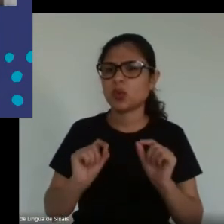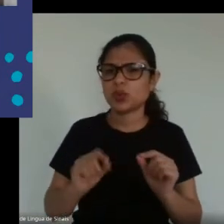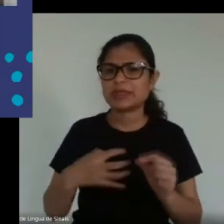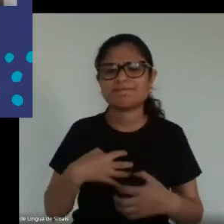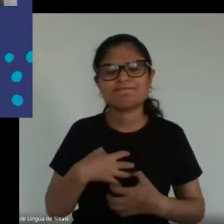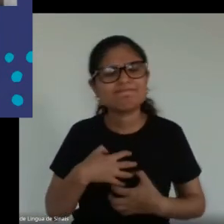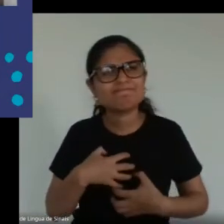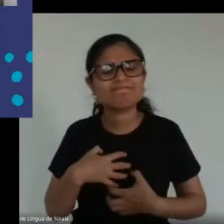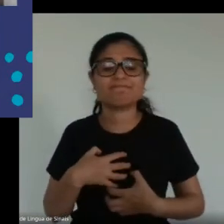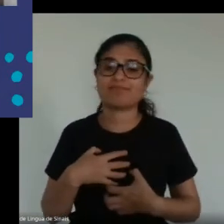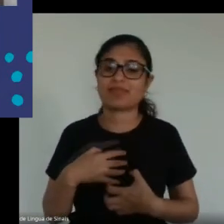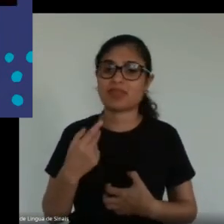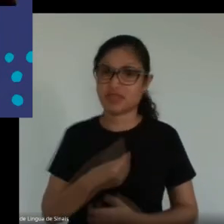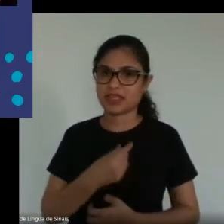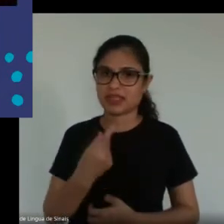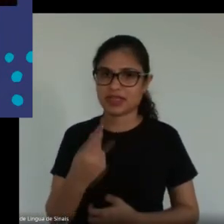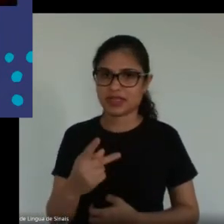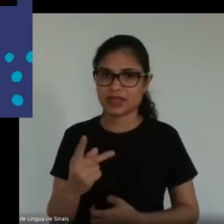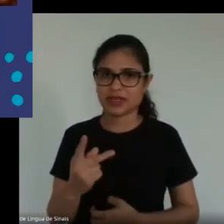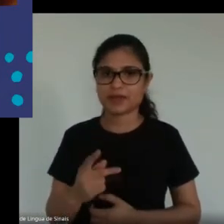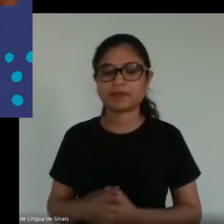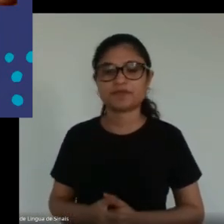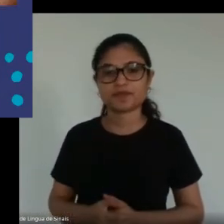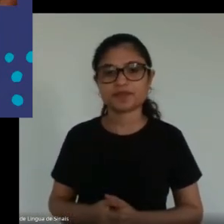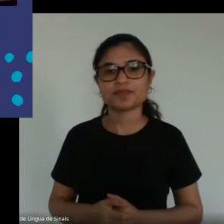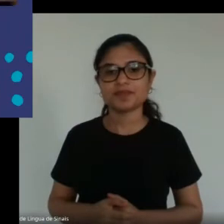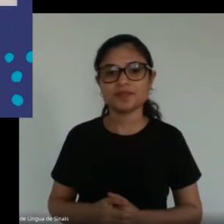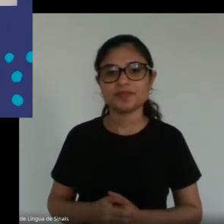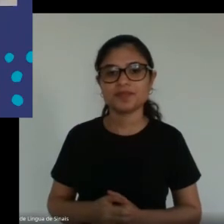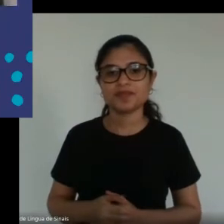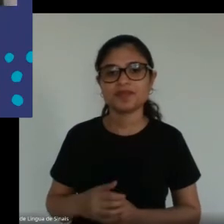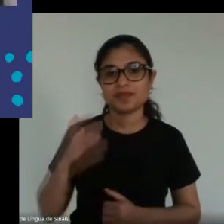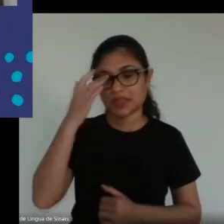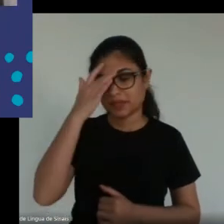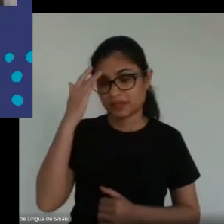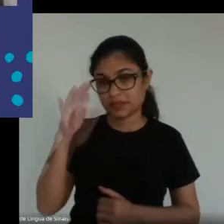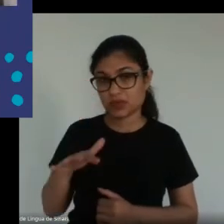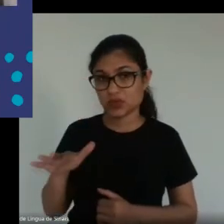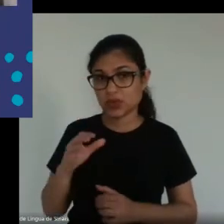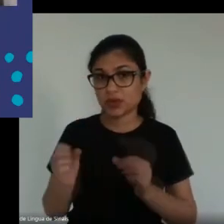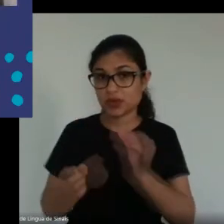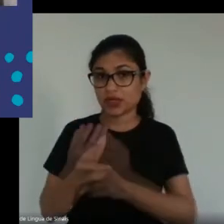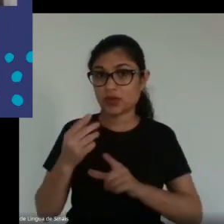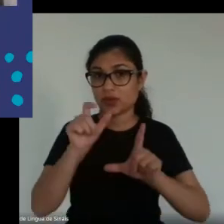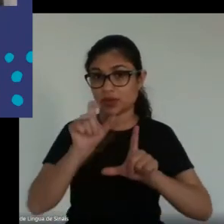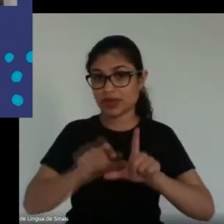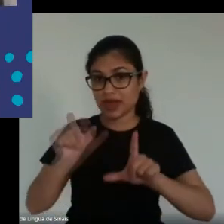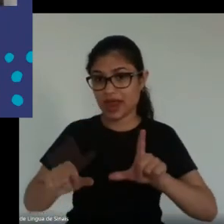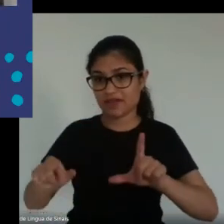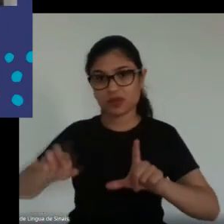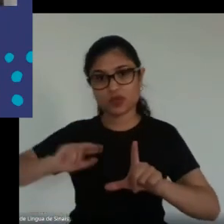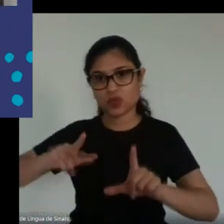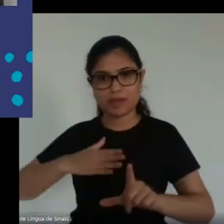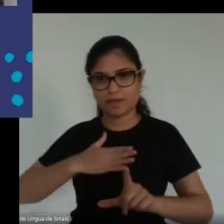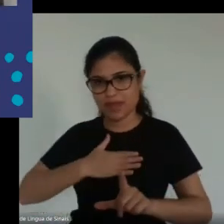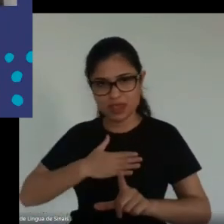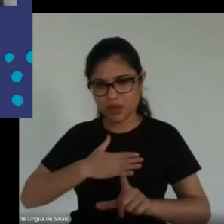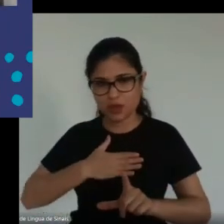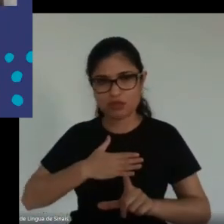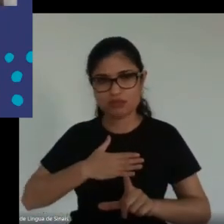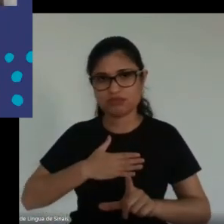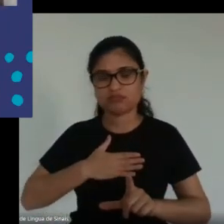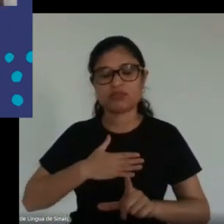Tá? Aí, esse pessoal fez um gráfico que eu anotei, depois eu posso mandar para vocês. Isto não é meu, é de um lugar que